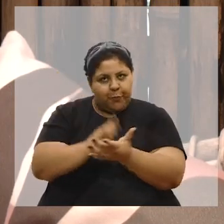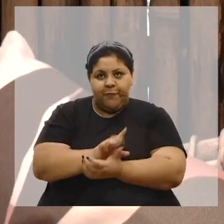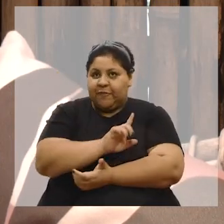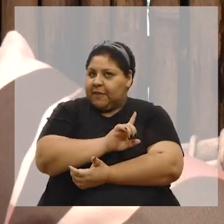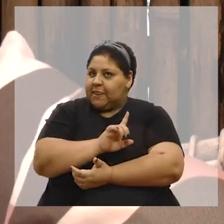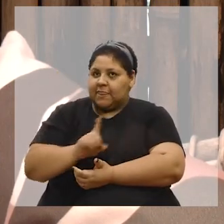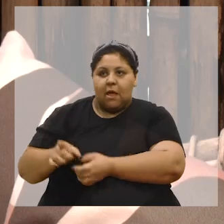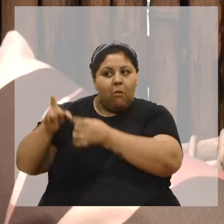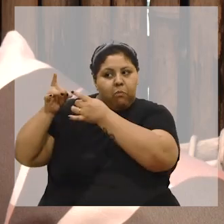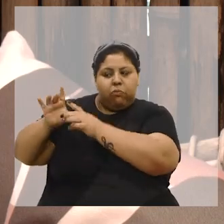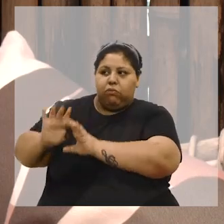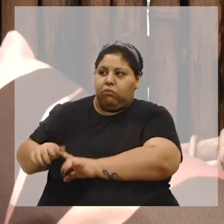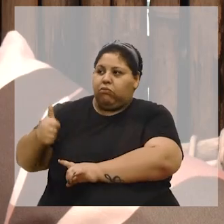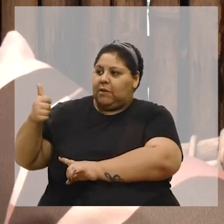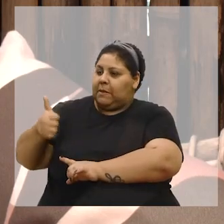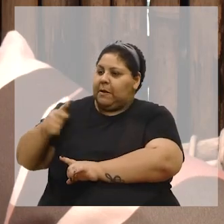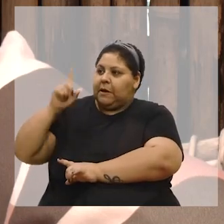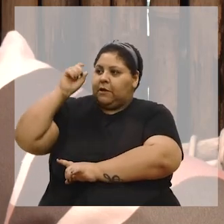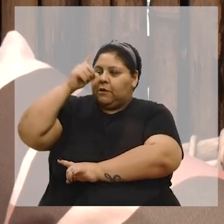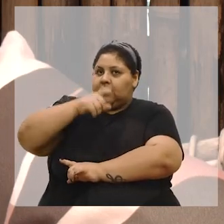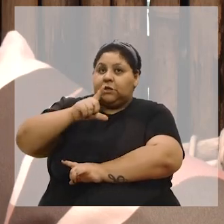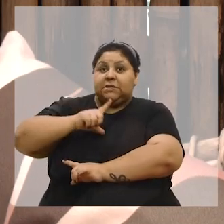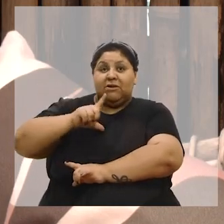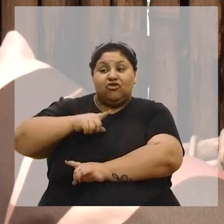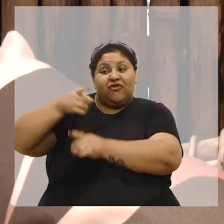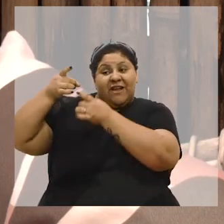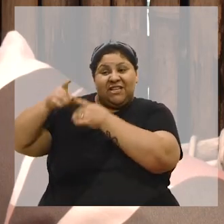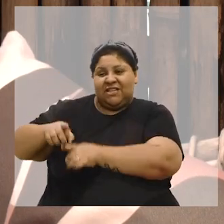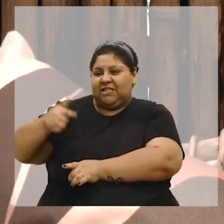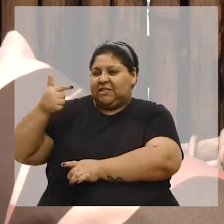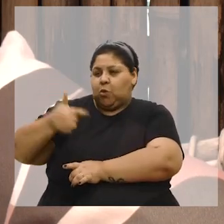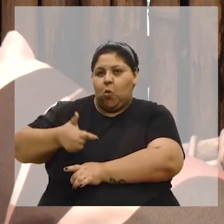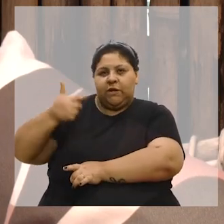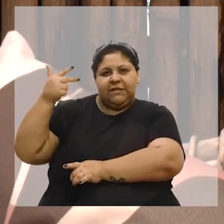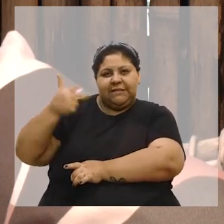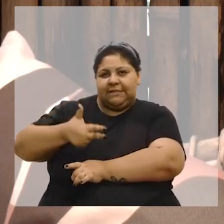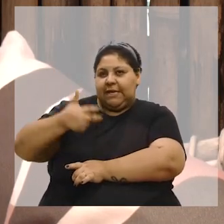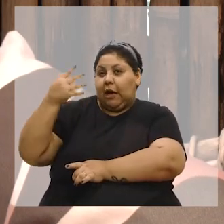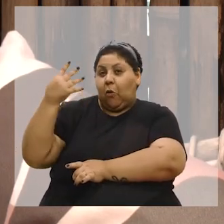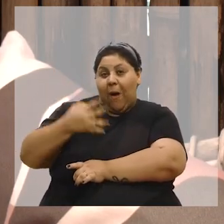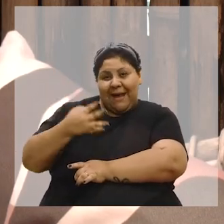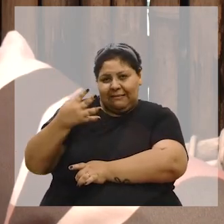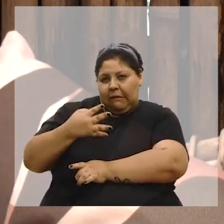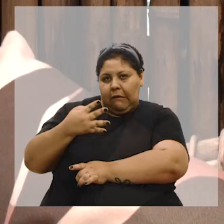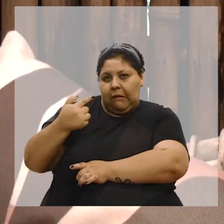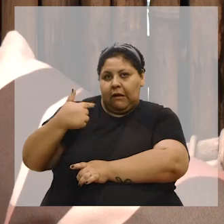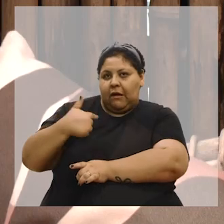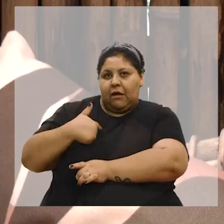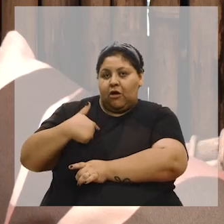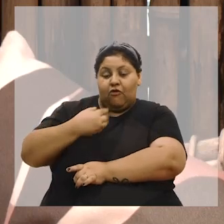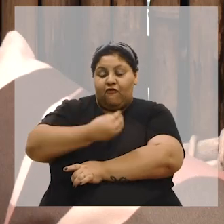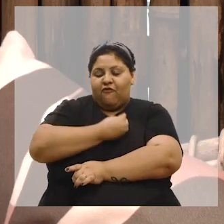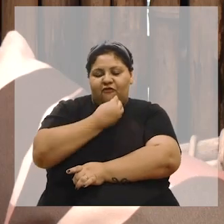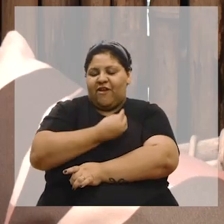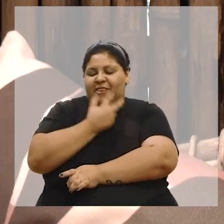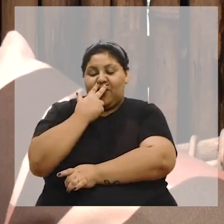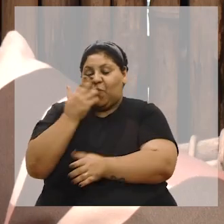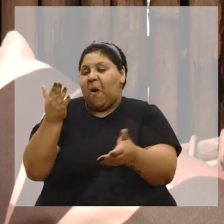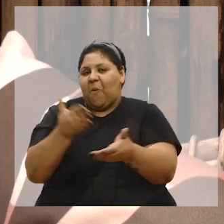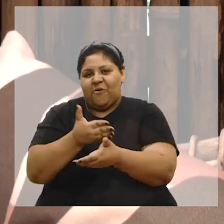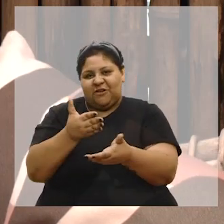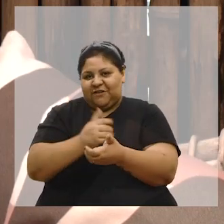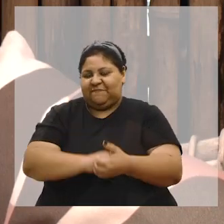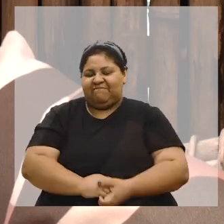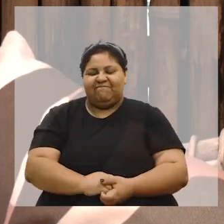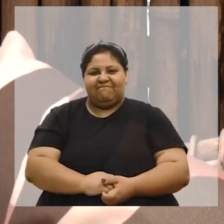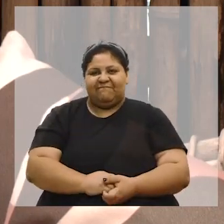sonhos, não desistir nos primeiros obstáculos. Se eu tivesse desistido na segunda, na terceira, na quarta vez, eu não ia estar vivendo tudo que